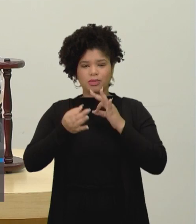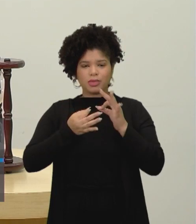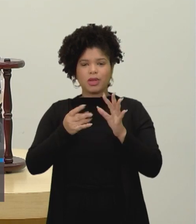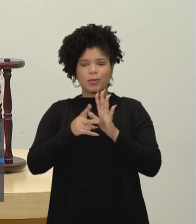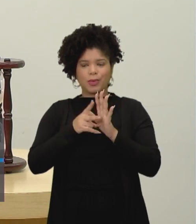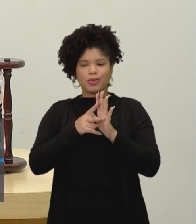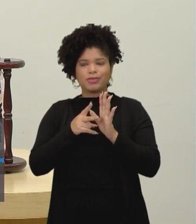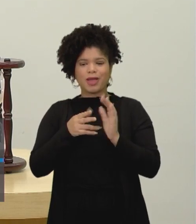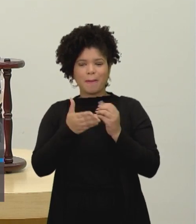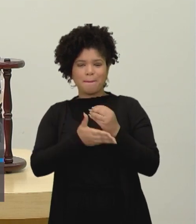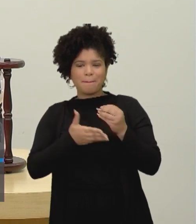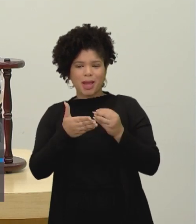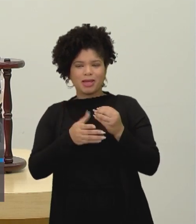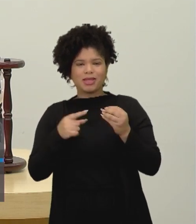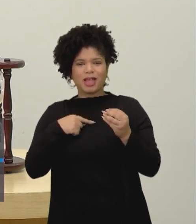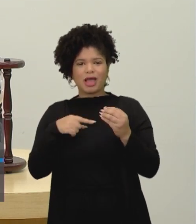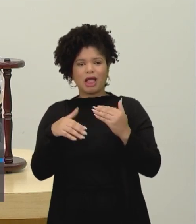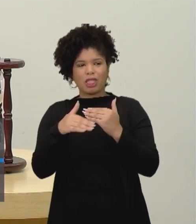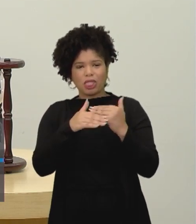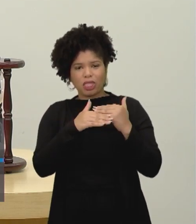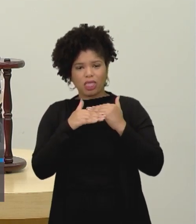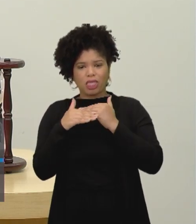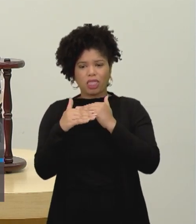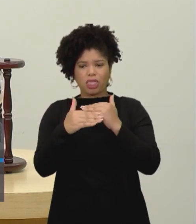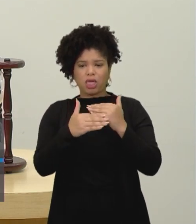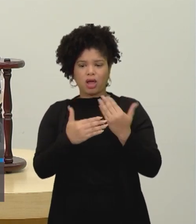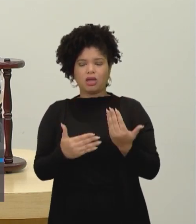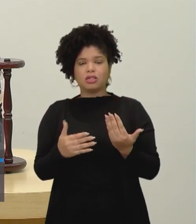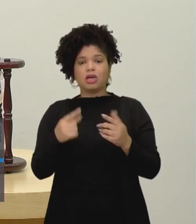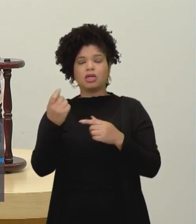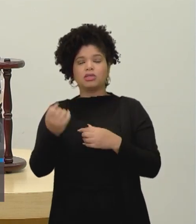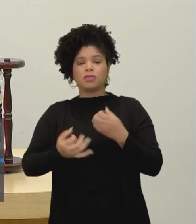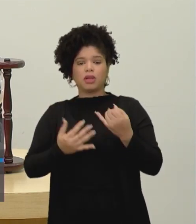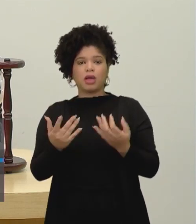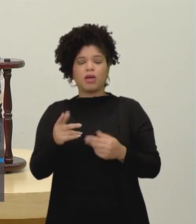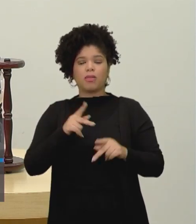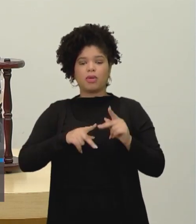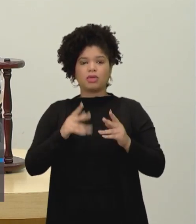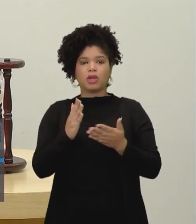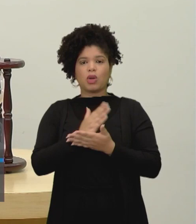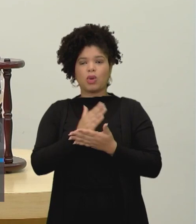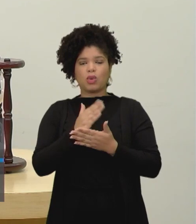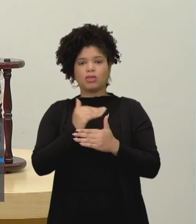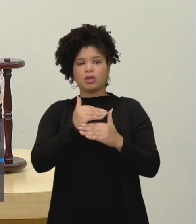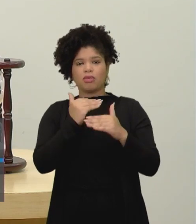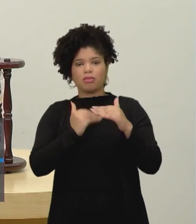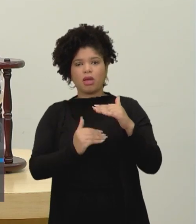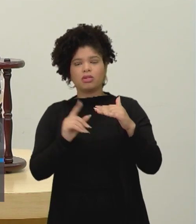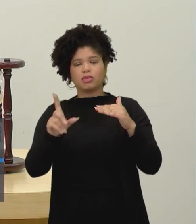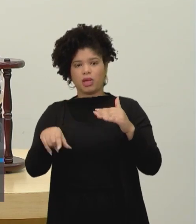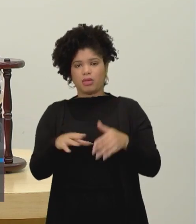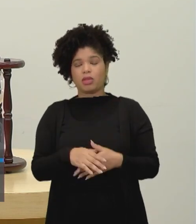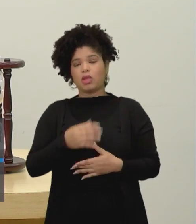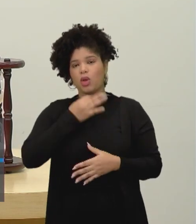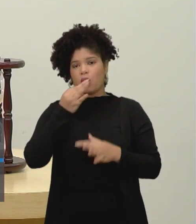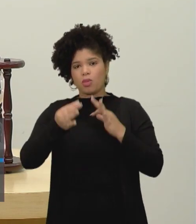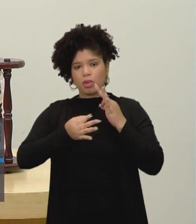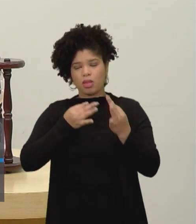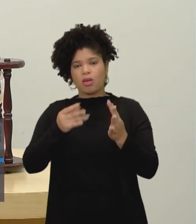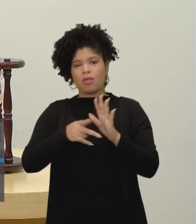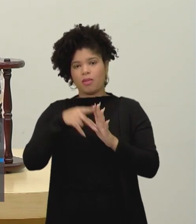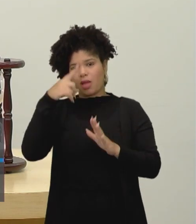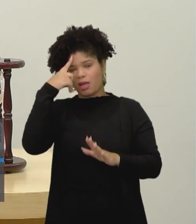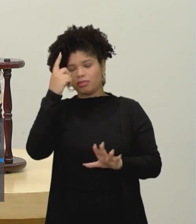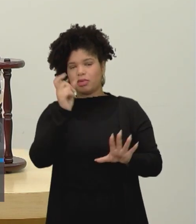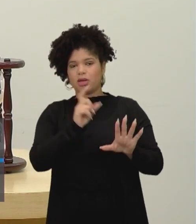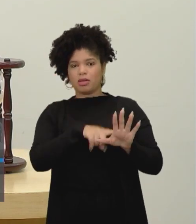científico, né, que foi a eugenia, que dizia que alguns povos eram inferiores. Então, esse argumento ideológico